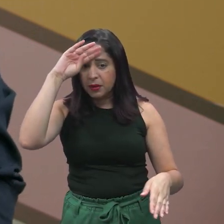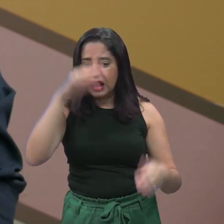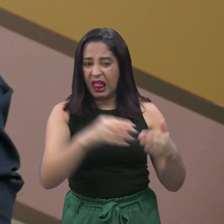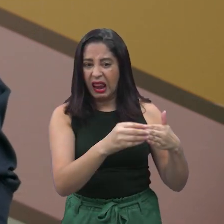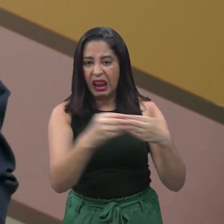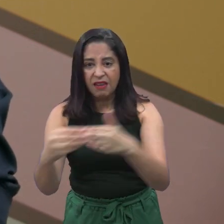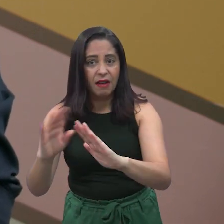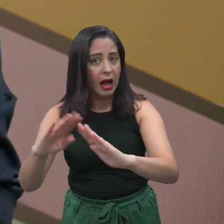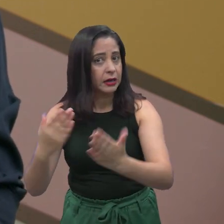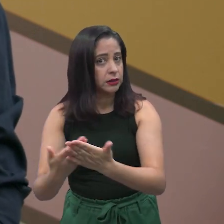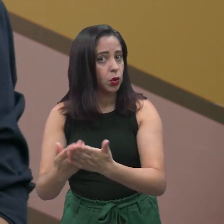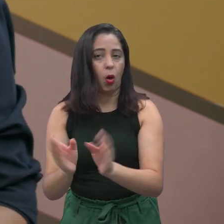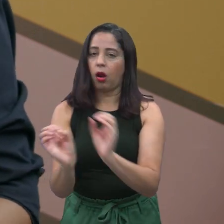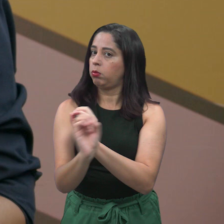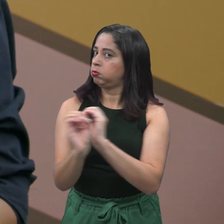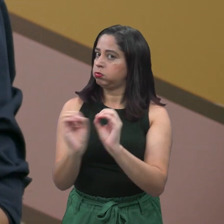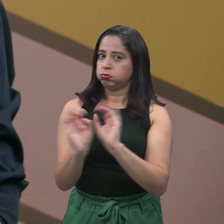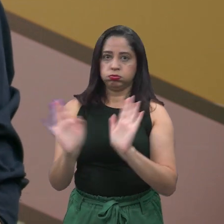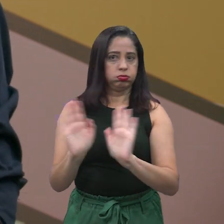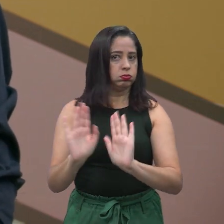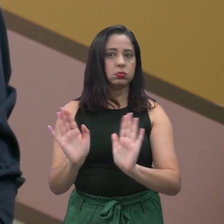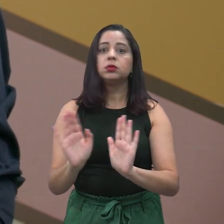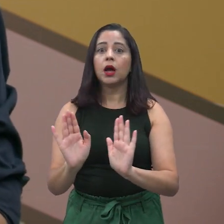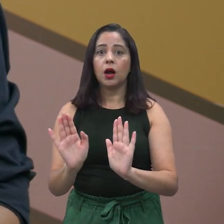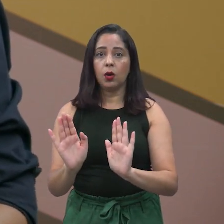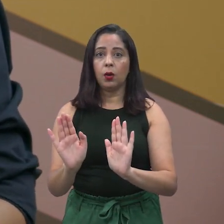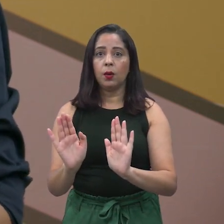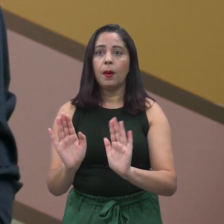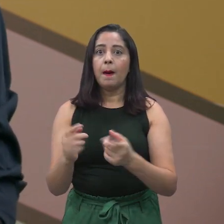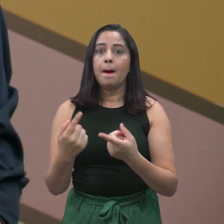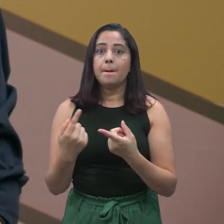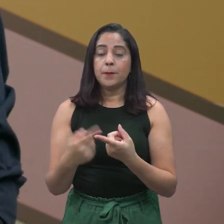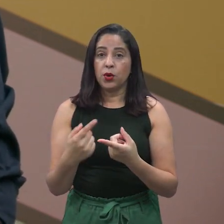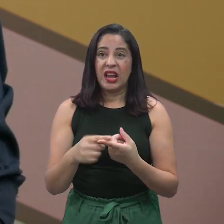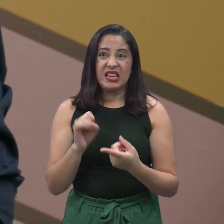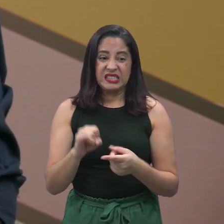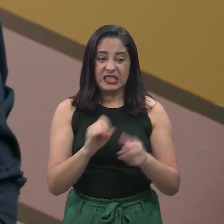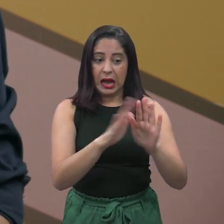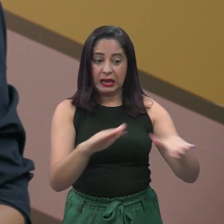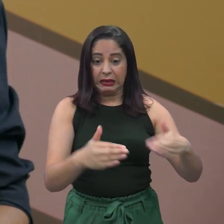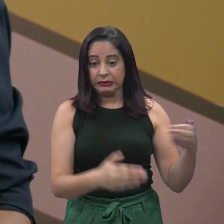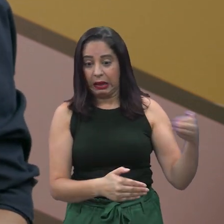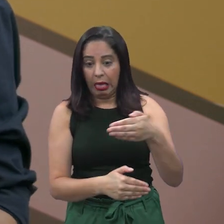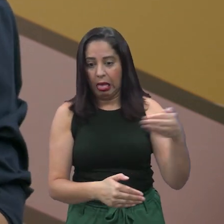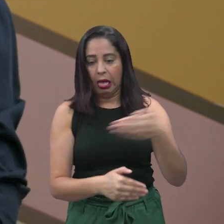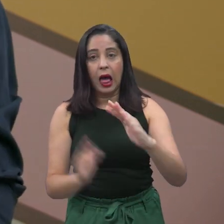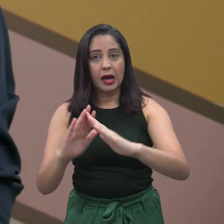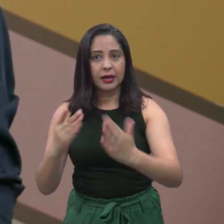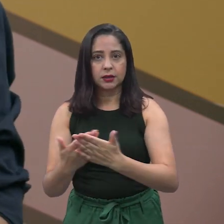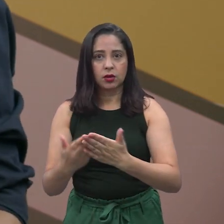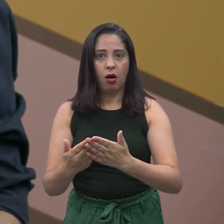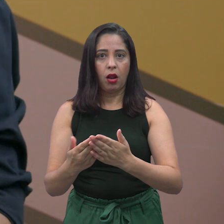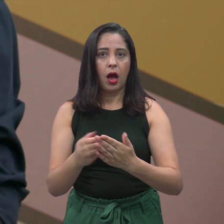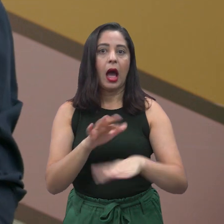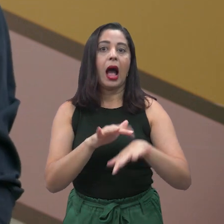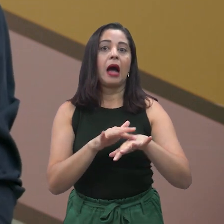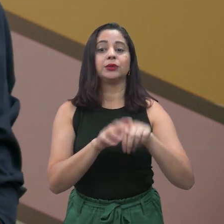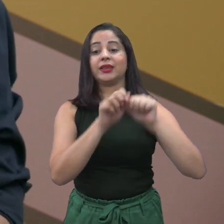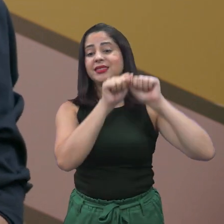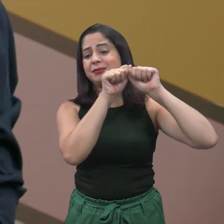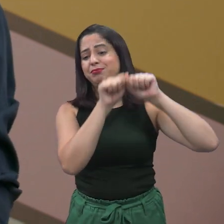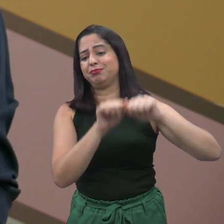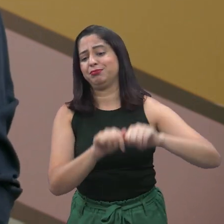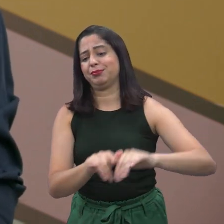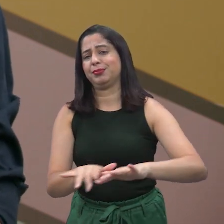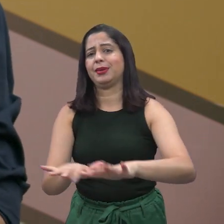crianças à escola, porque senão, realmente, com certeza, ela vai estar em alto índice de disseminação. Tanto é que no FDA, que é a Anvisa americana,